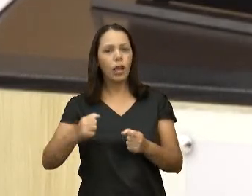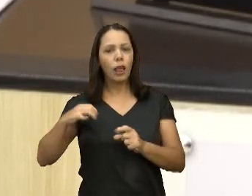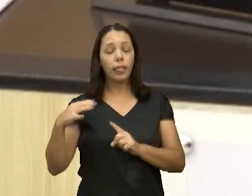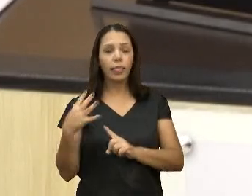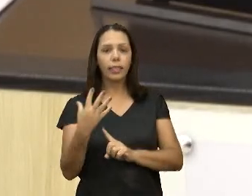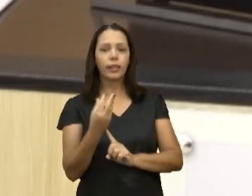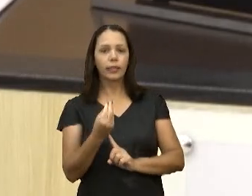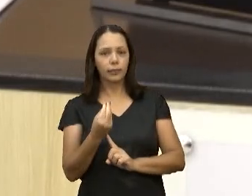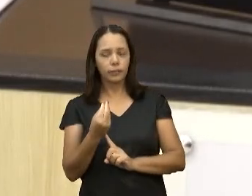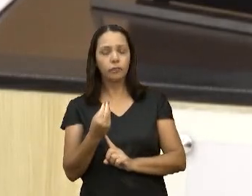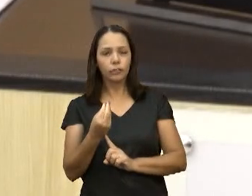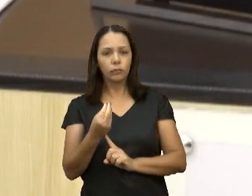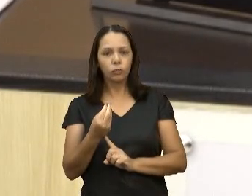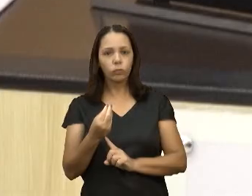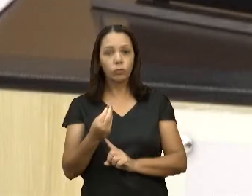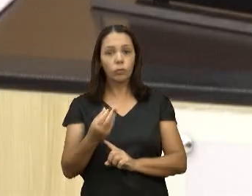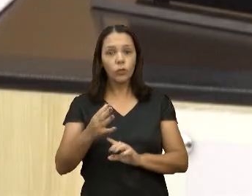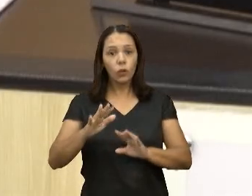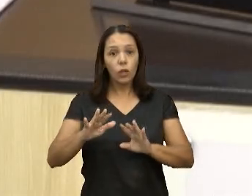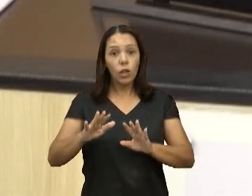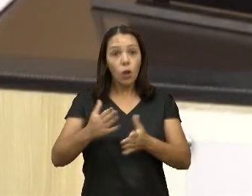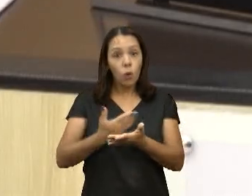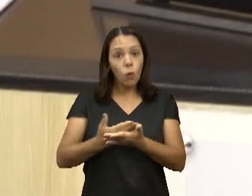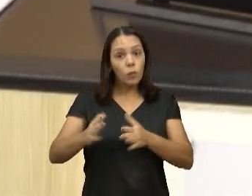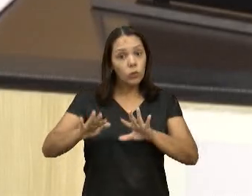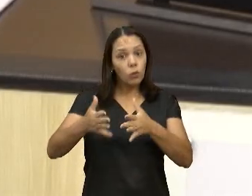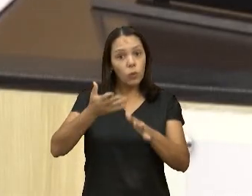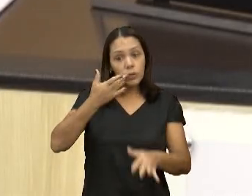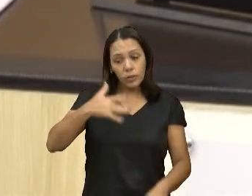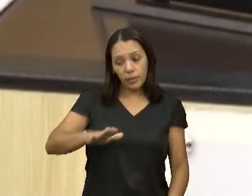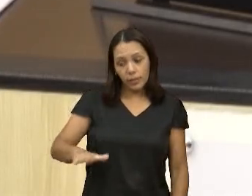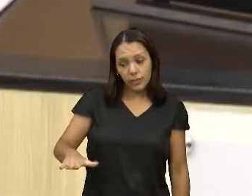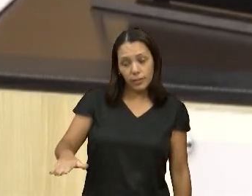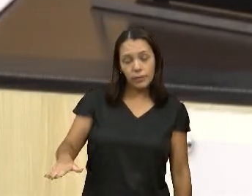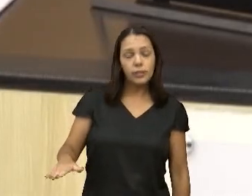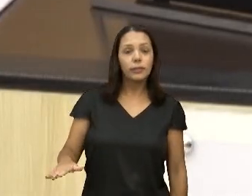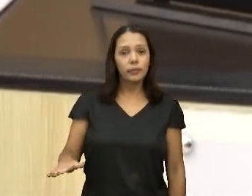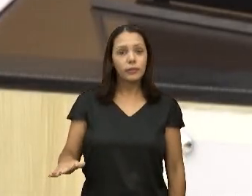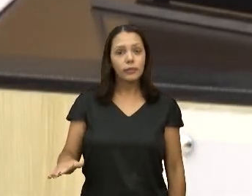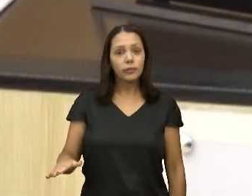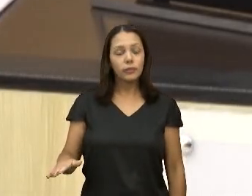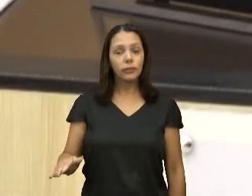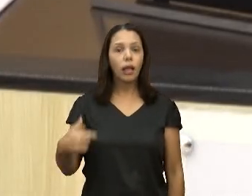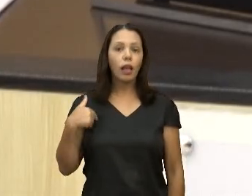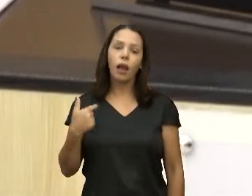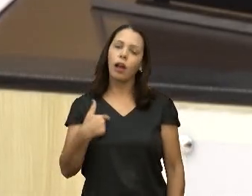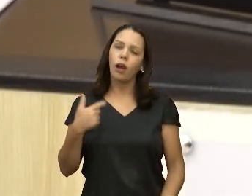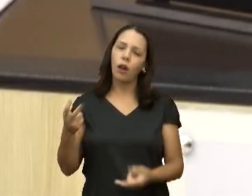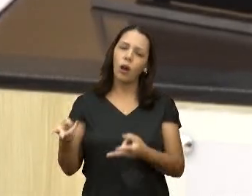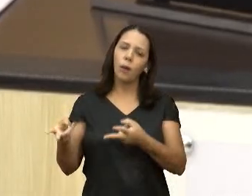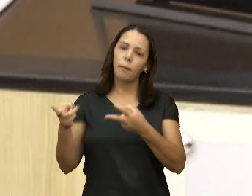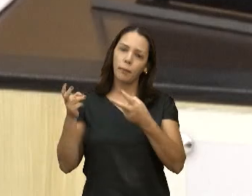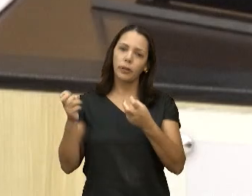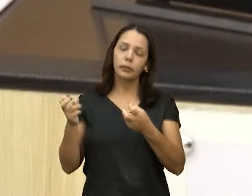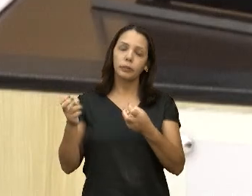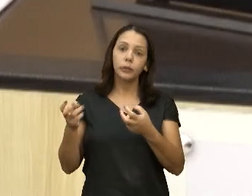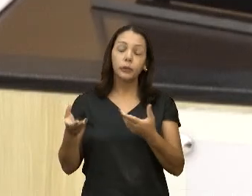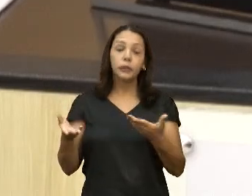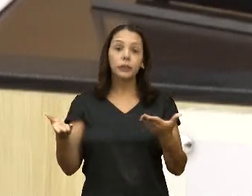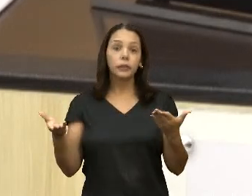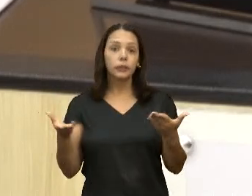à arte desde criança. E a gente viu isso, né? Agora a gente